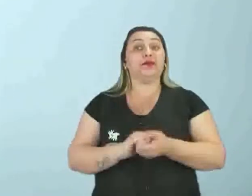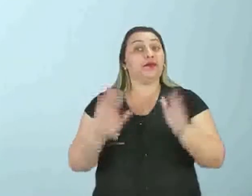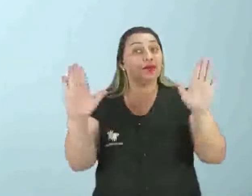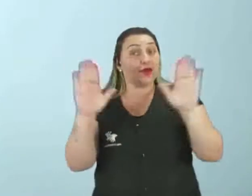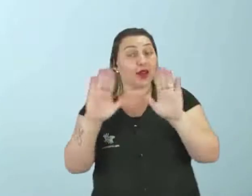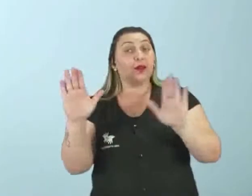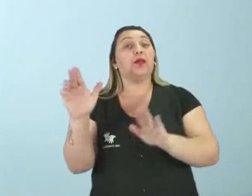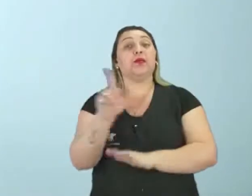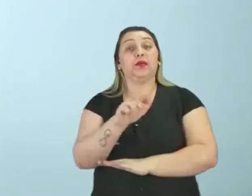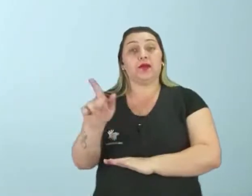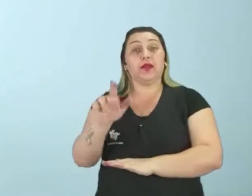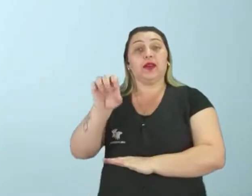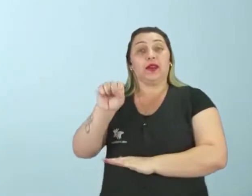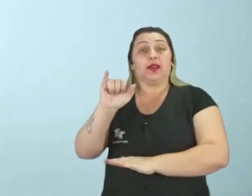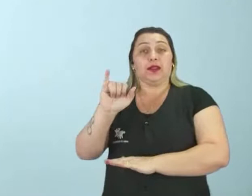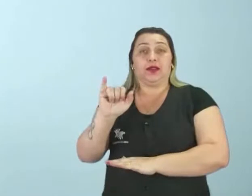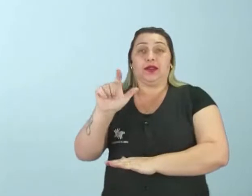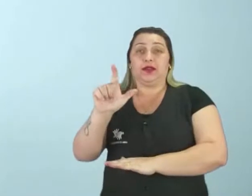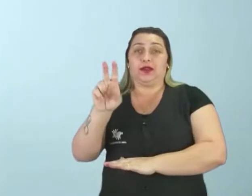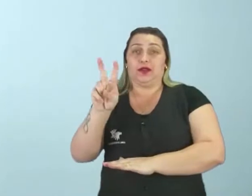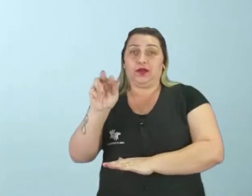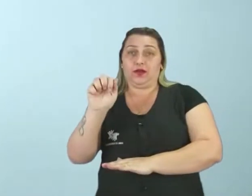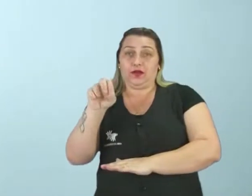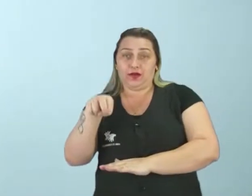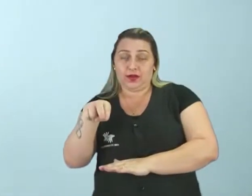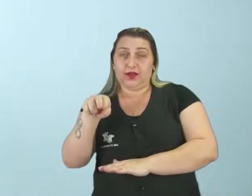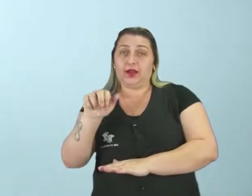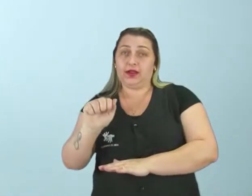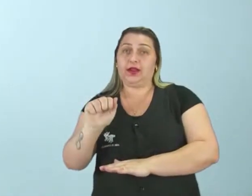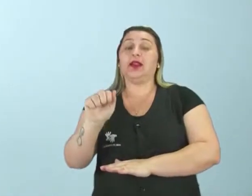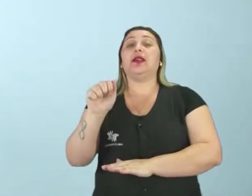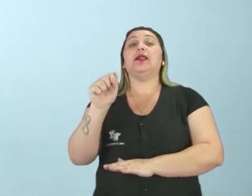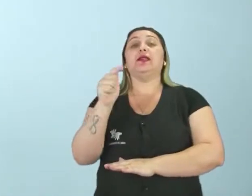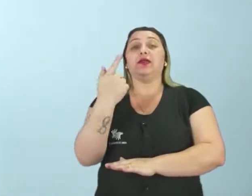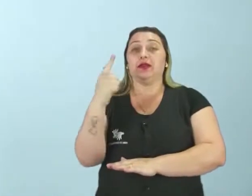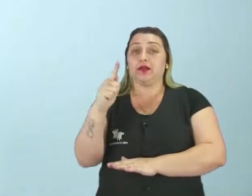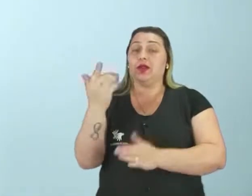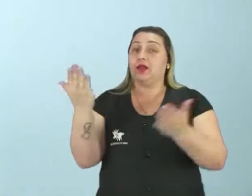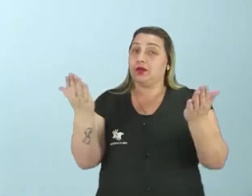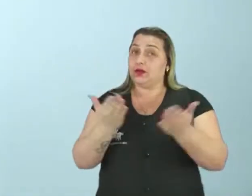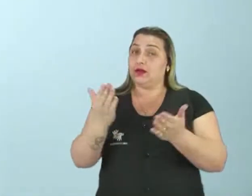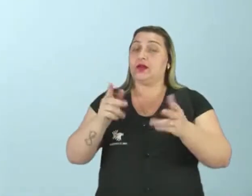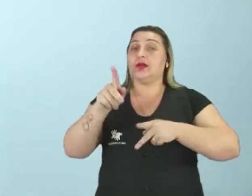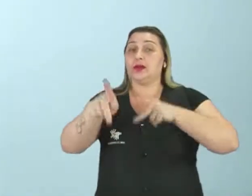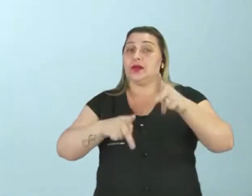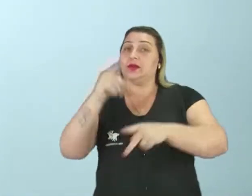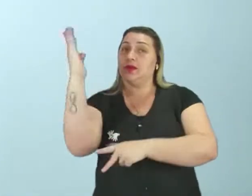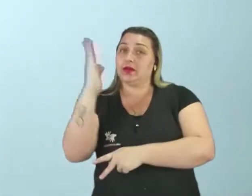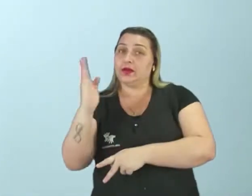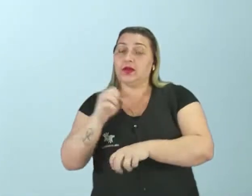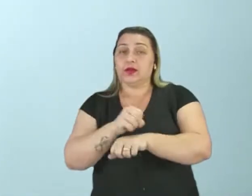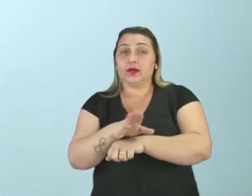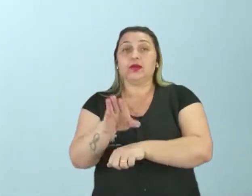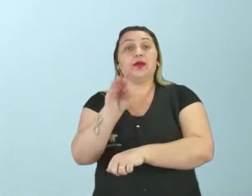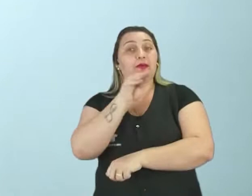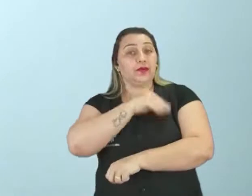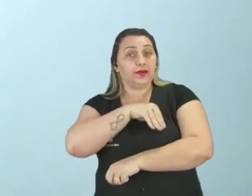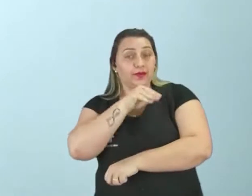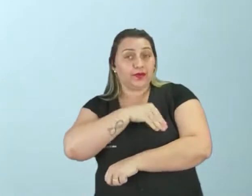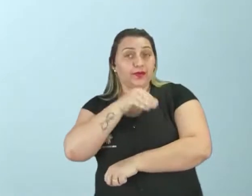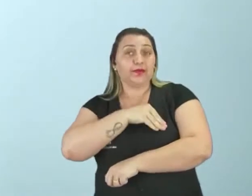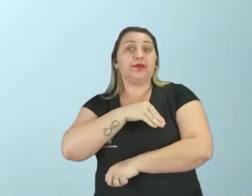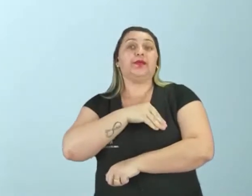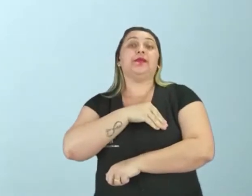Olá, eu sou a professora Silvana de Geografia e hoje nós vamos trabalhar sobre a população brasileira e distribuição de renda